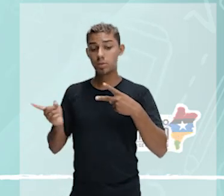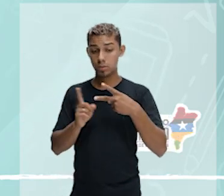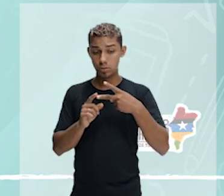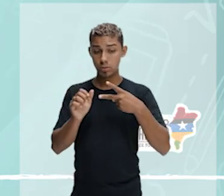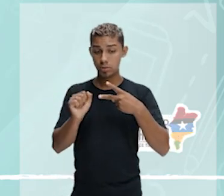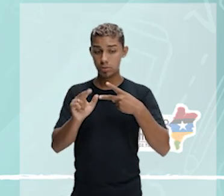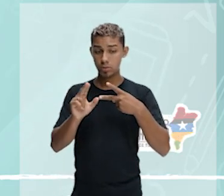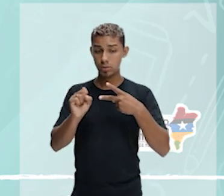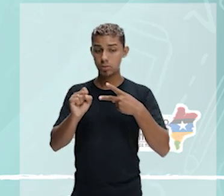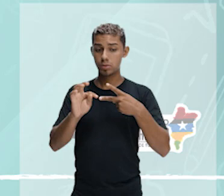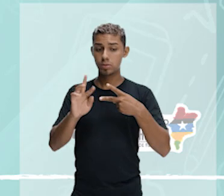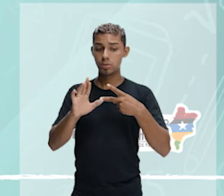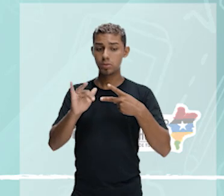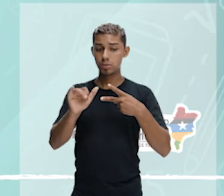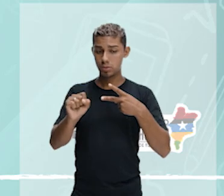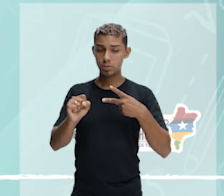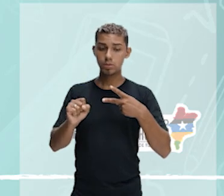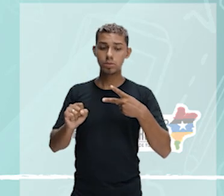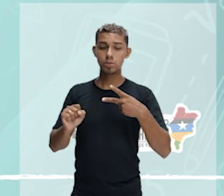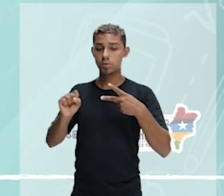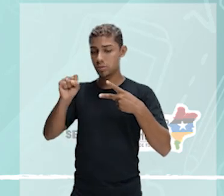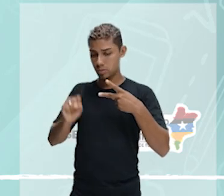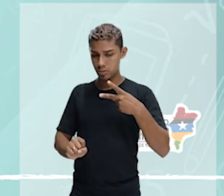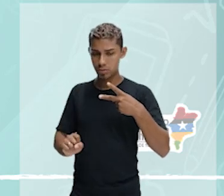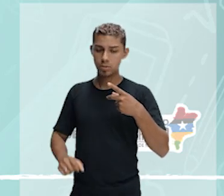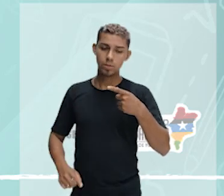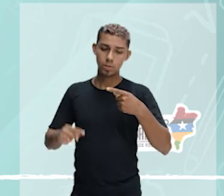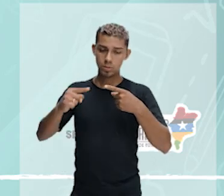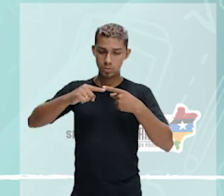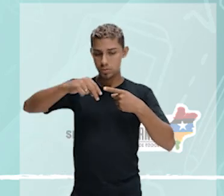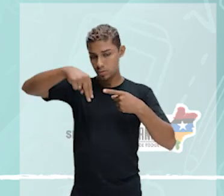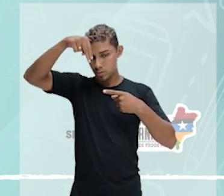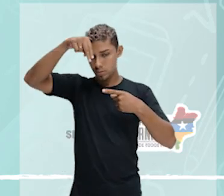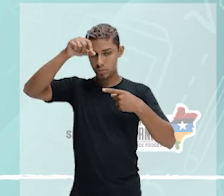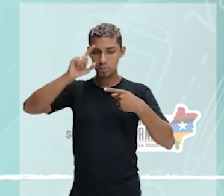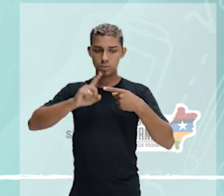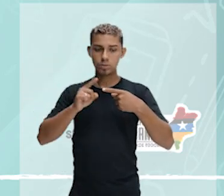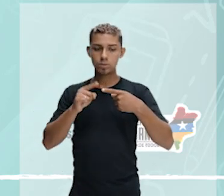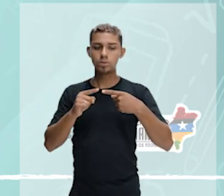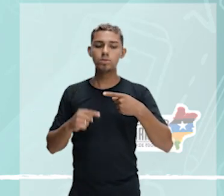sul, certo? Por exemplo, no hemisfério norte, nós temos aí